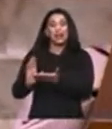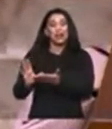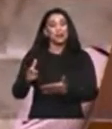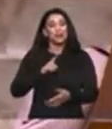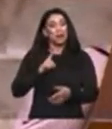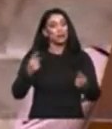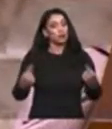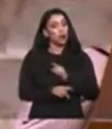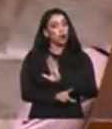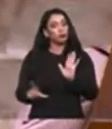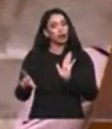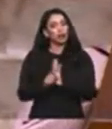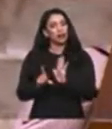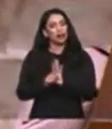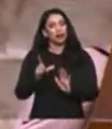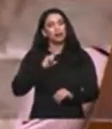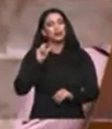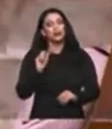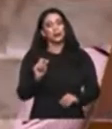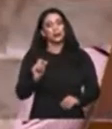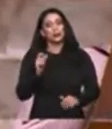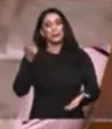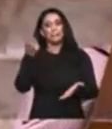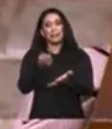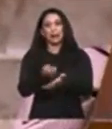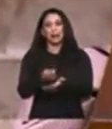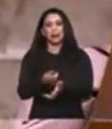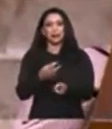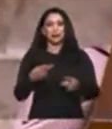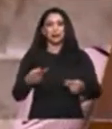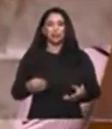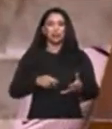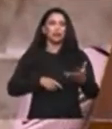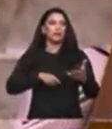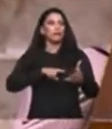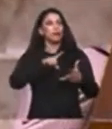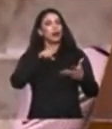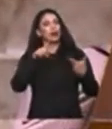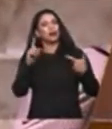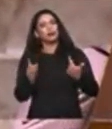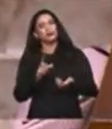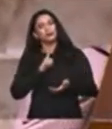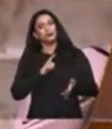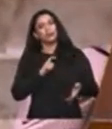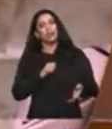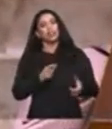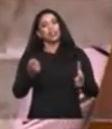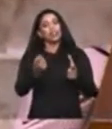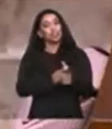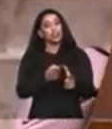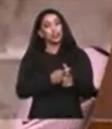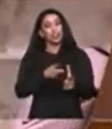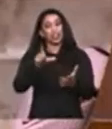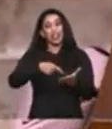ilícita, efetuados em suas contas para os pagamentos em questão. Em diversas situações, débitos de cartão de